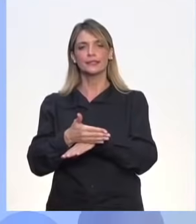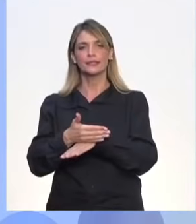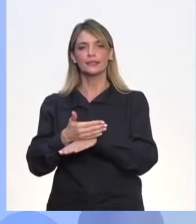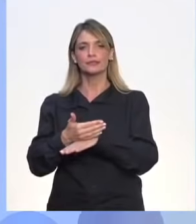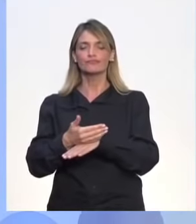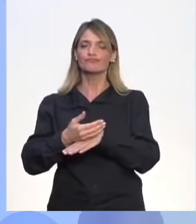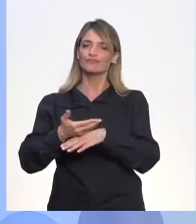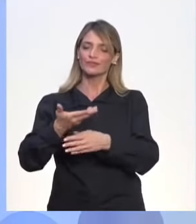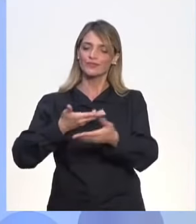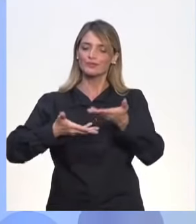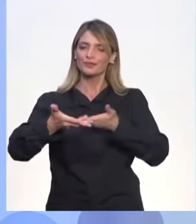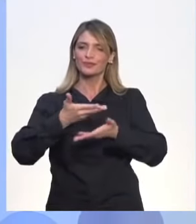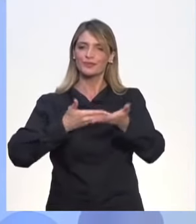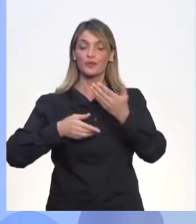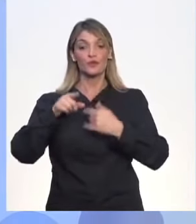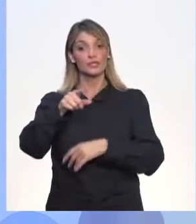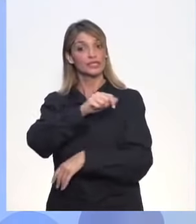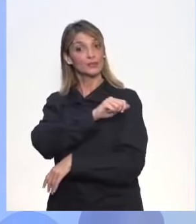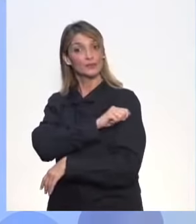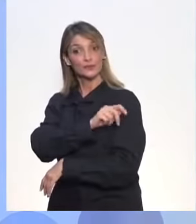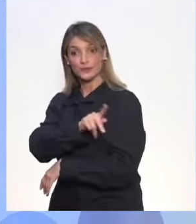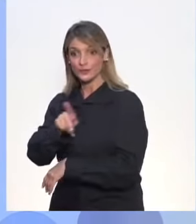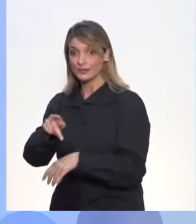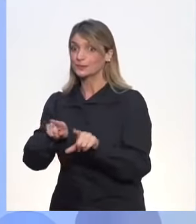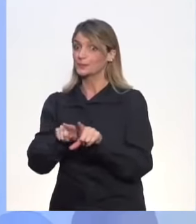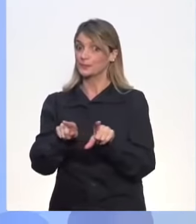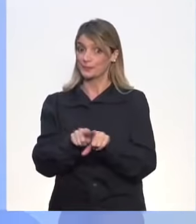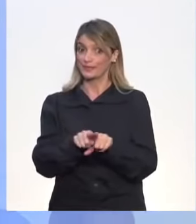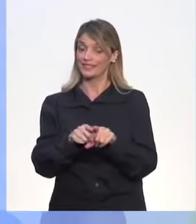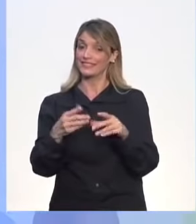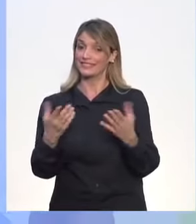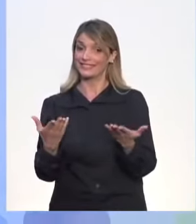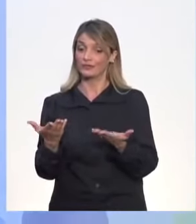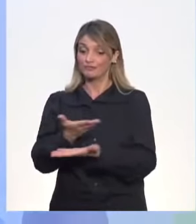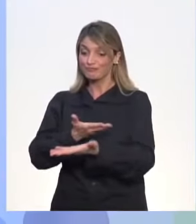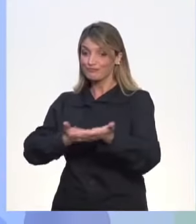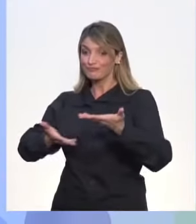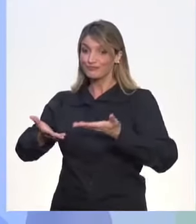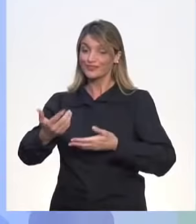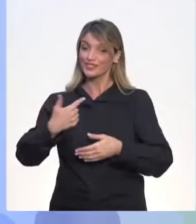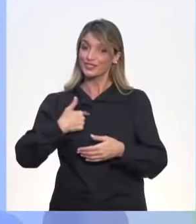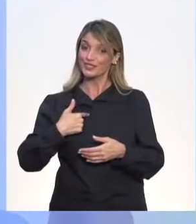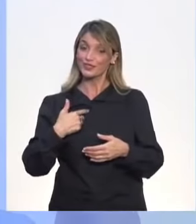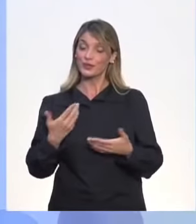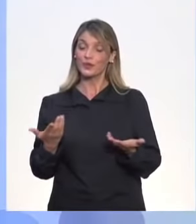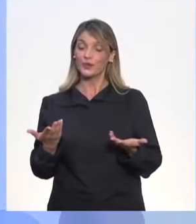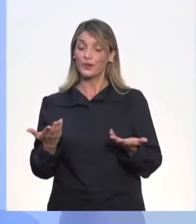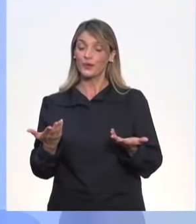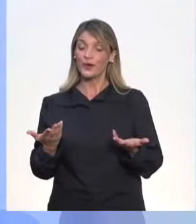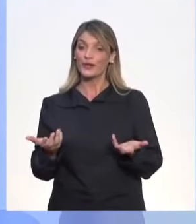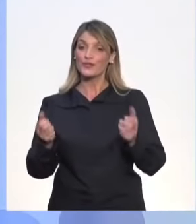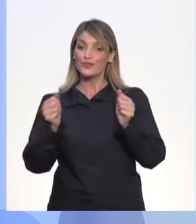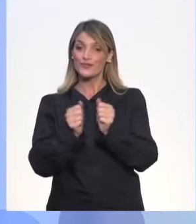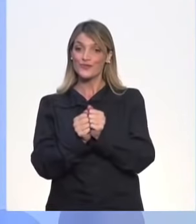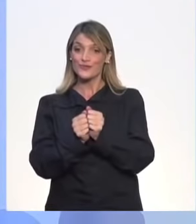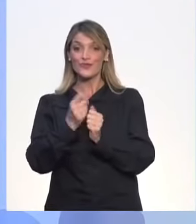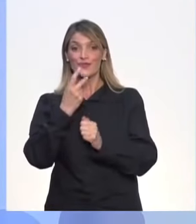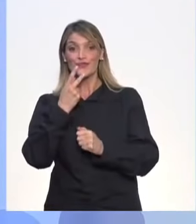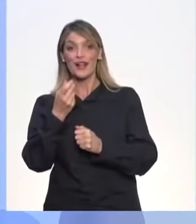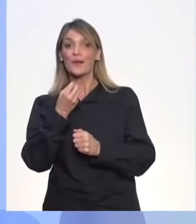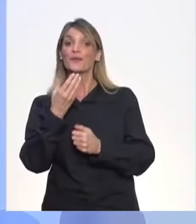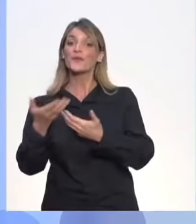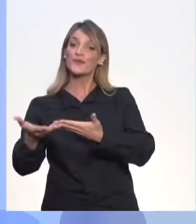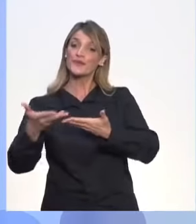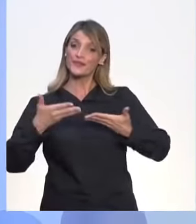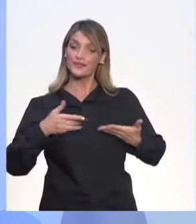nessa construção você aluno você professor e falando interação eu estou aqui para dar as boas-vindas também